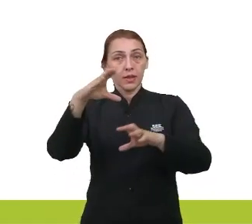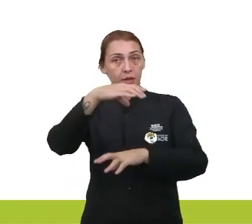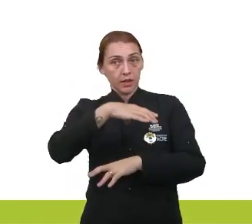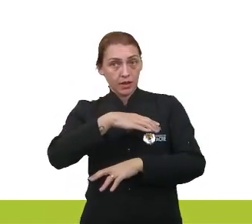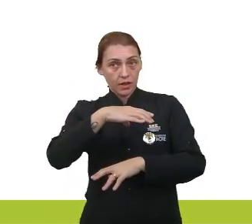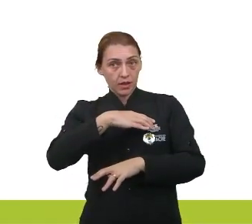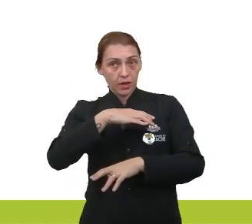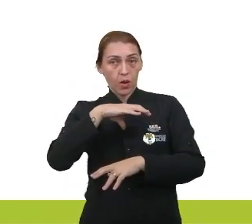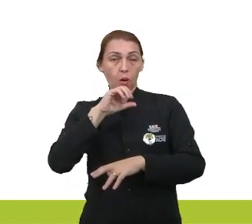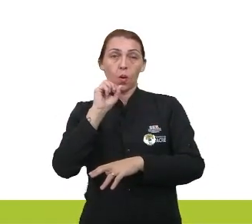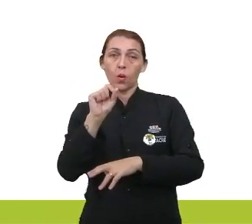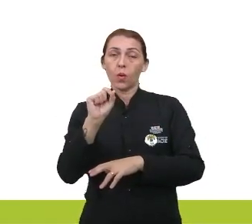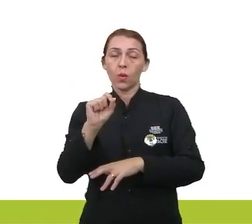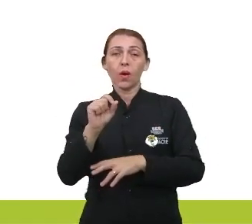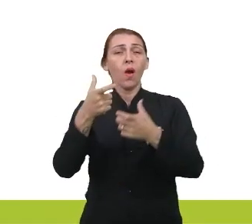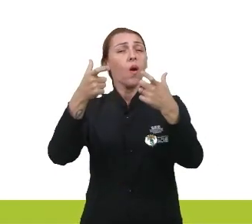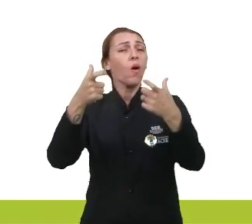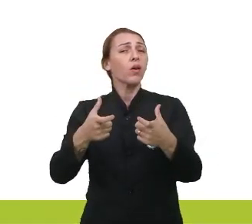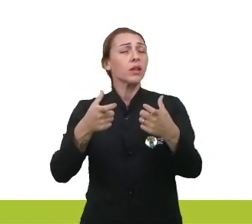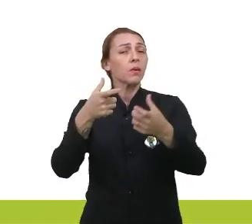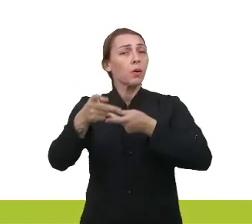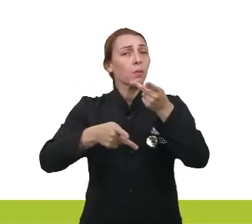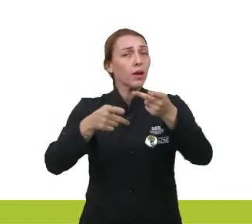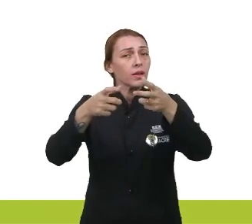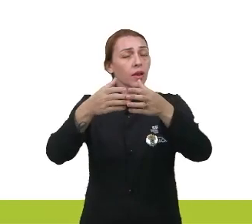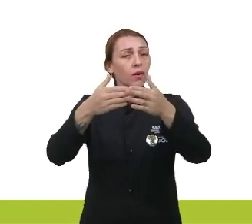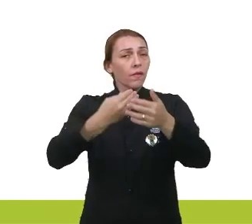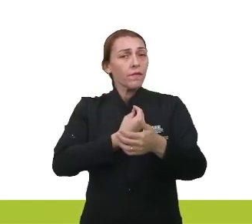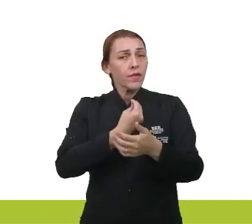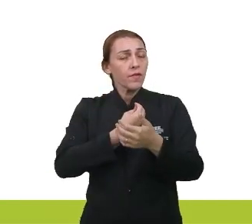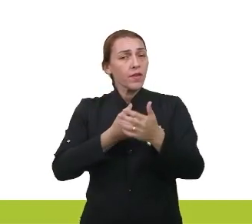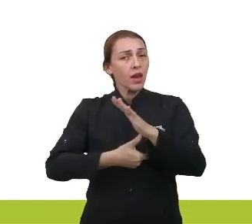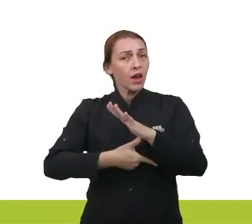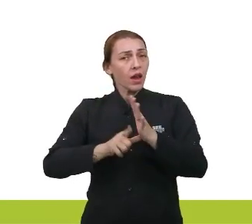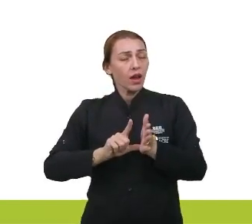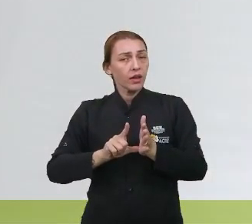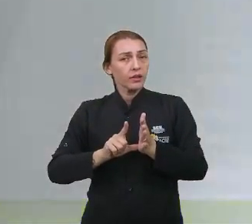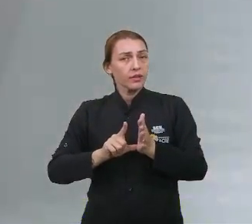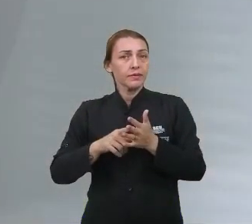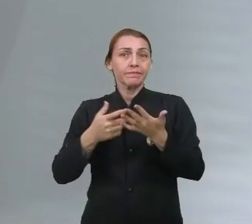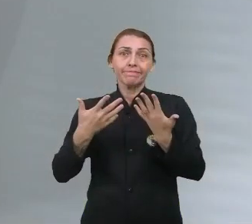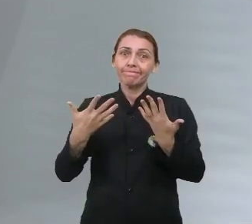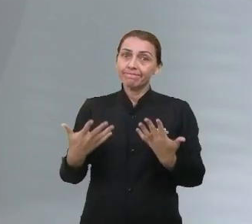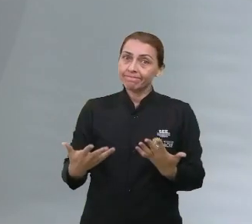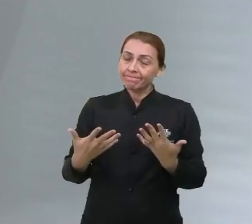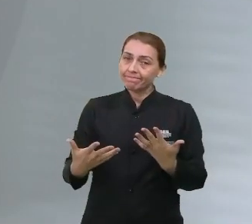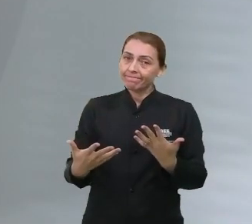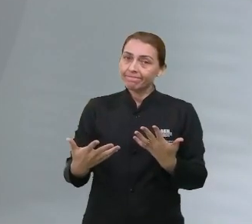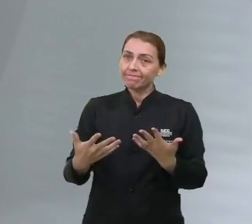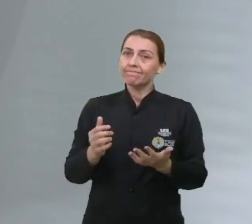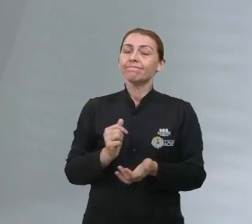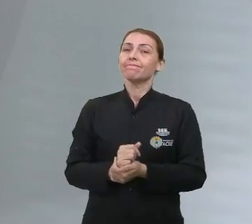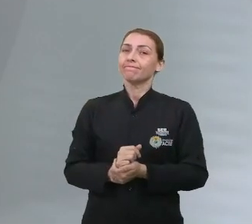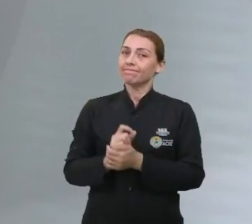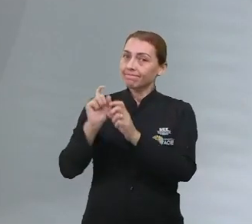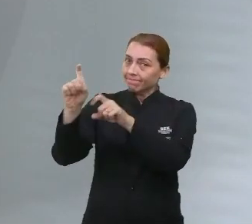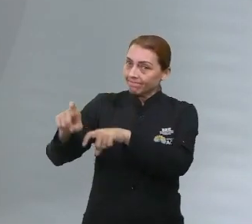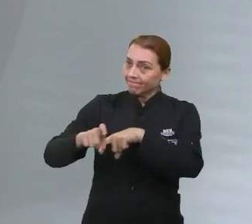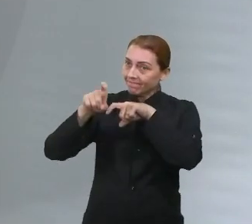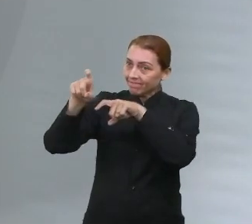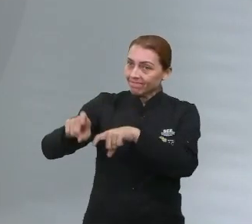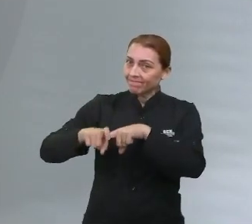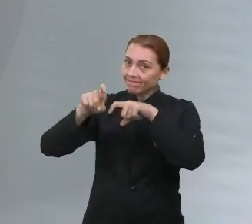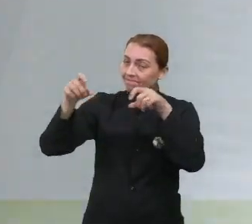cidades. Ou seja, onde que essa população vivia antes, se ela está indo em direção às cidades, ela residia no